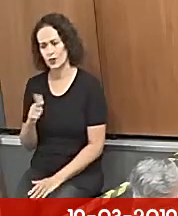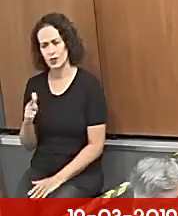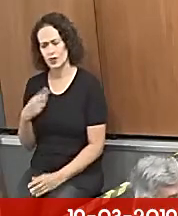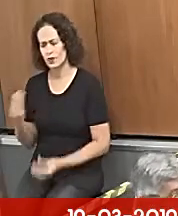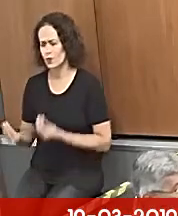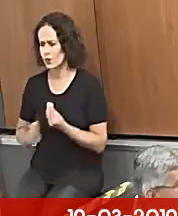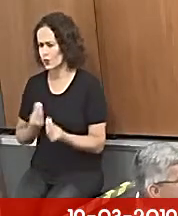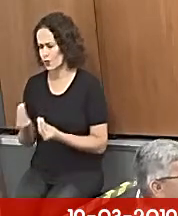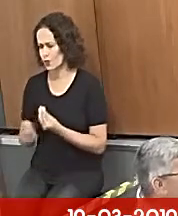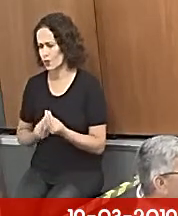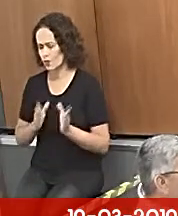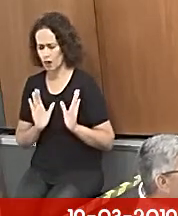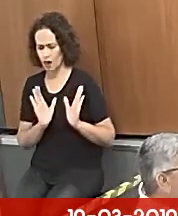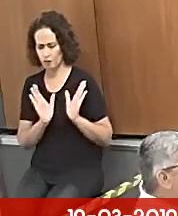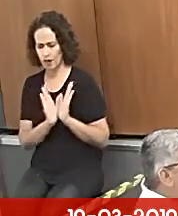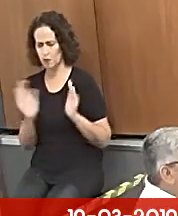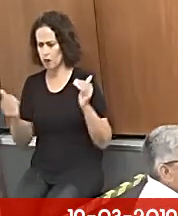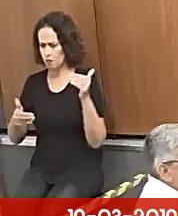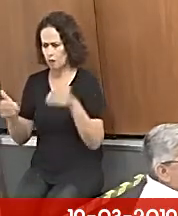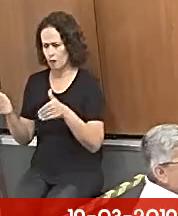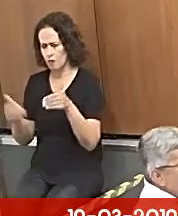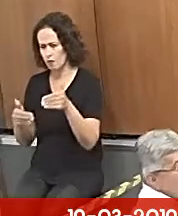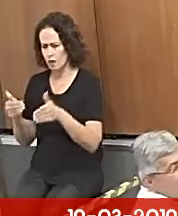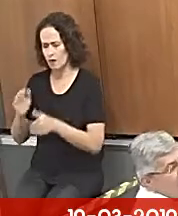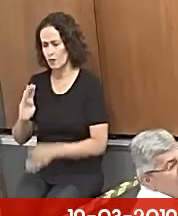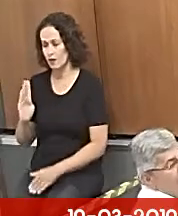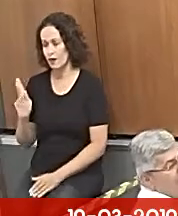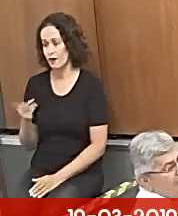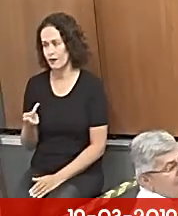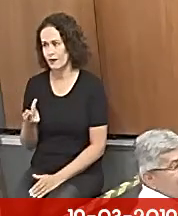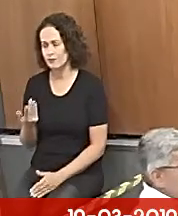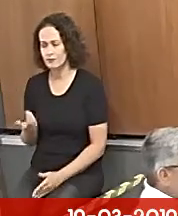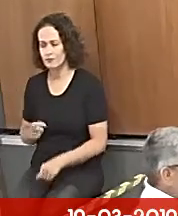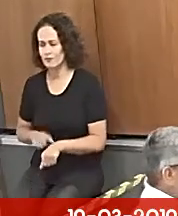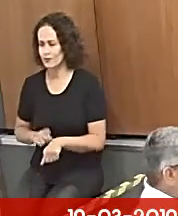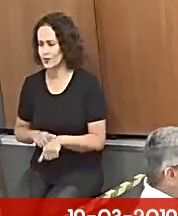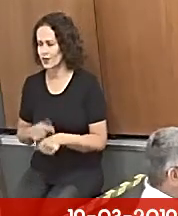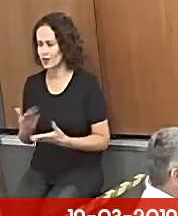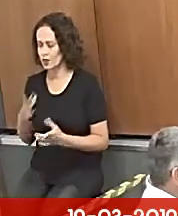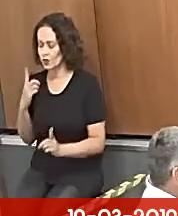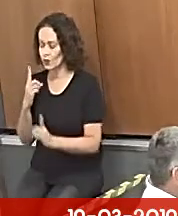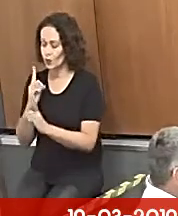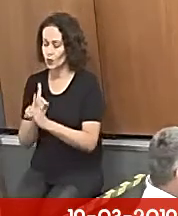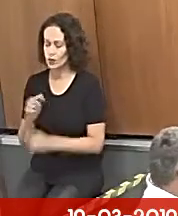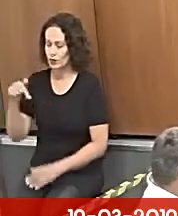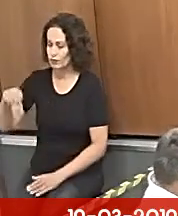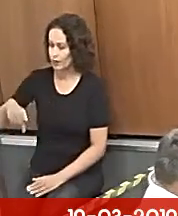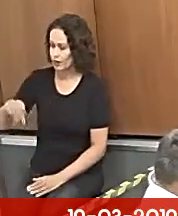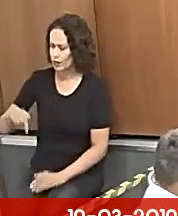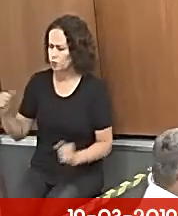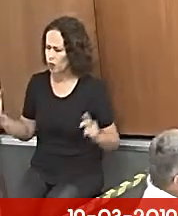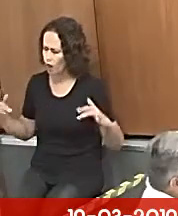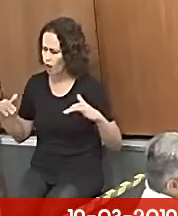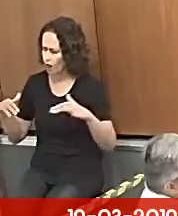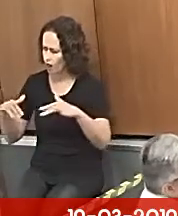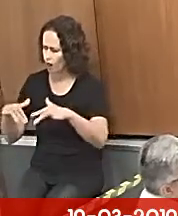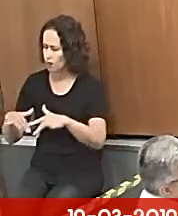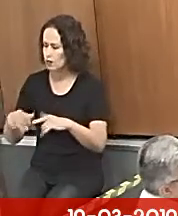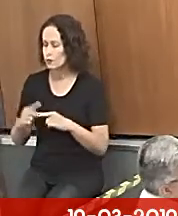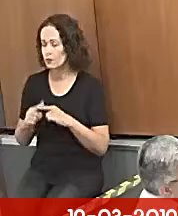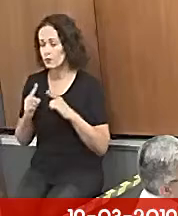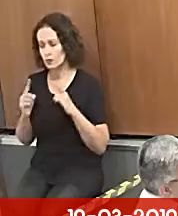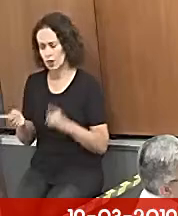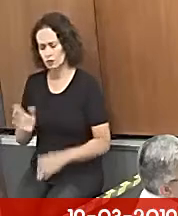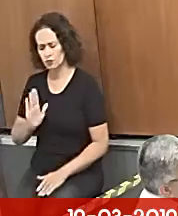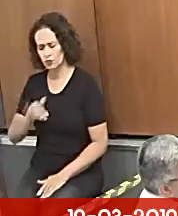articular as apaes para vir a belo horizonte fazer um encontro aqui central né mas já que